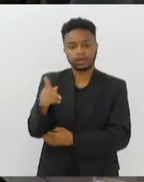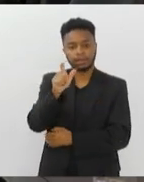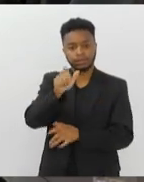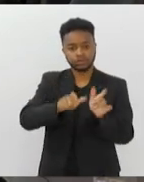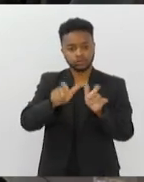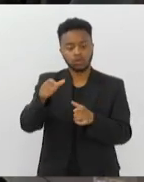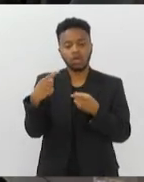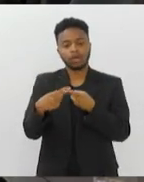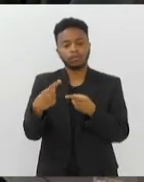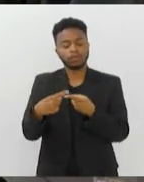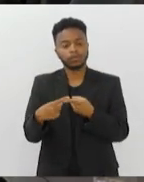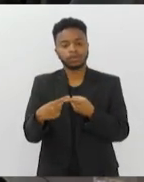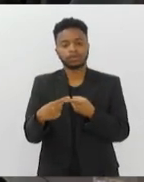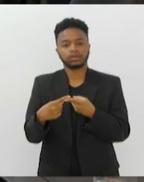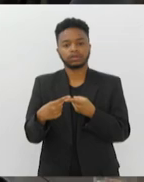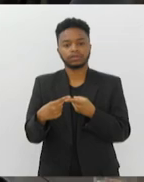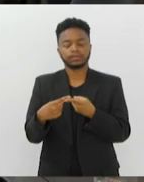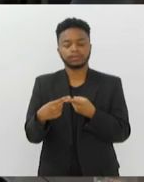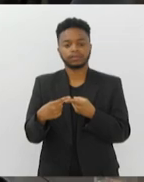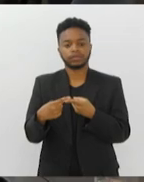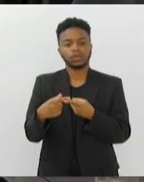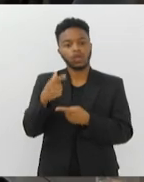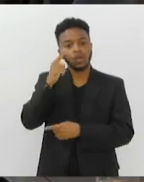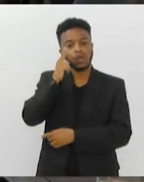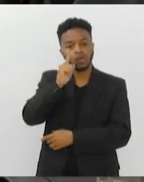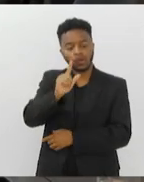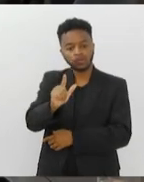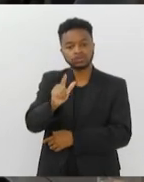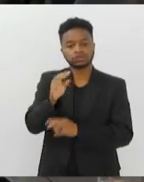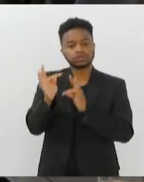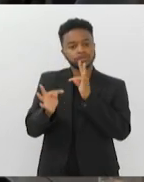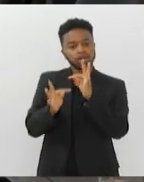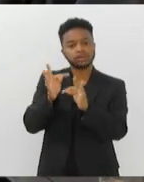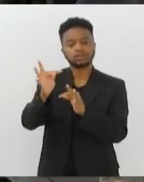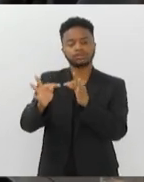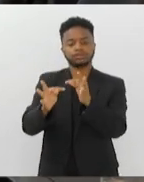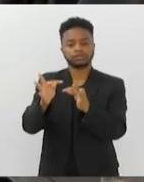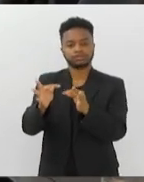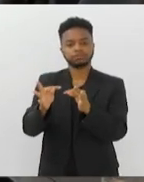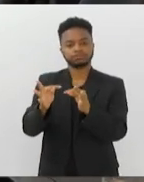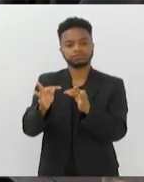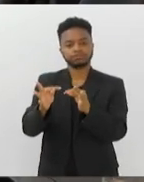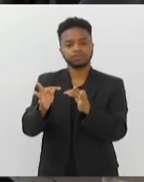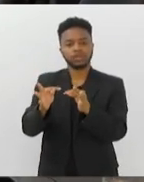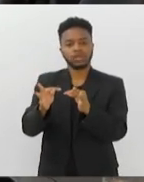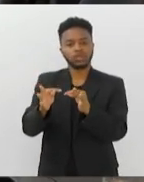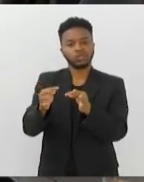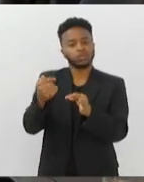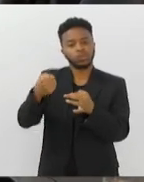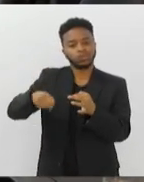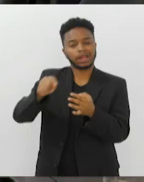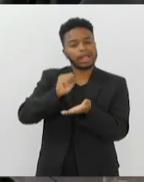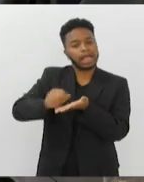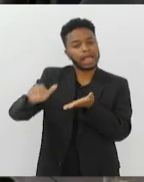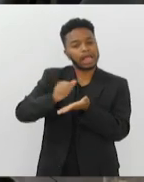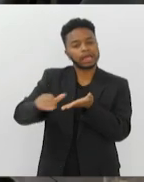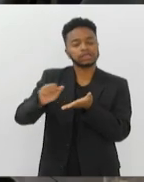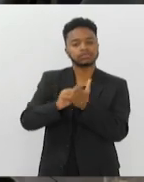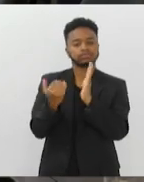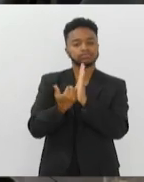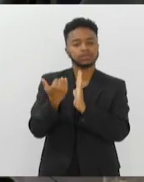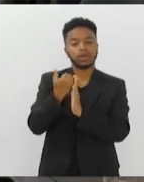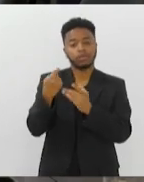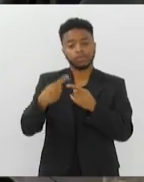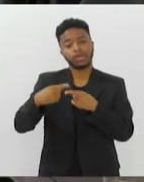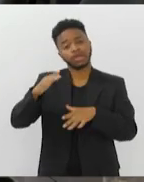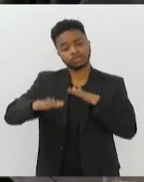dessa forma poderão possibilitar um tratamento menos oneroso, haja vista que há muitas vezes